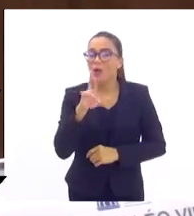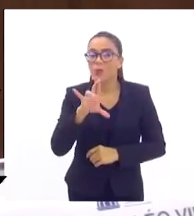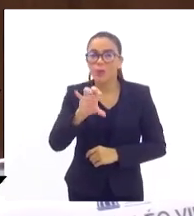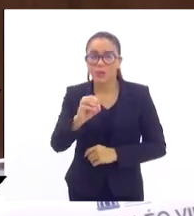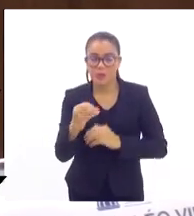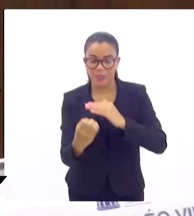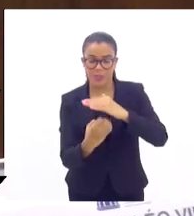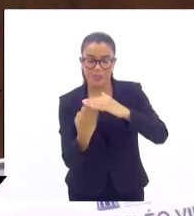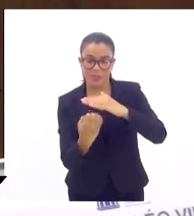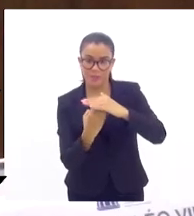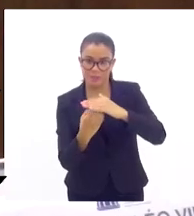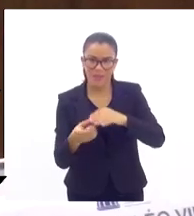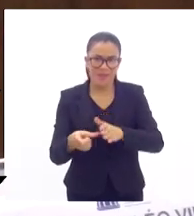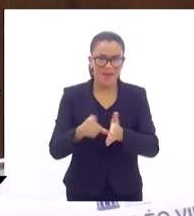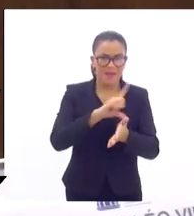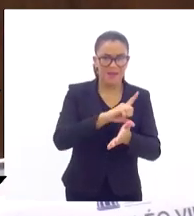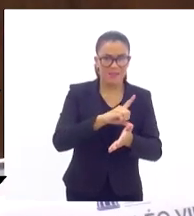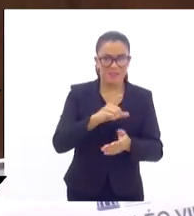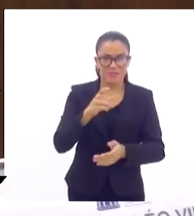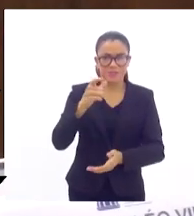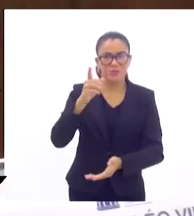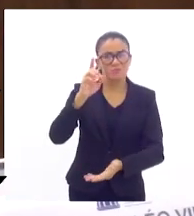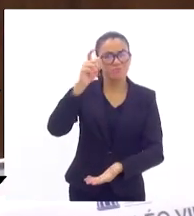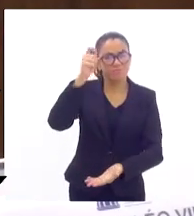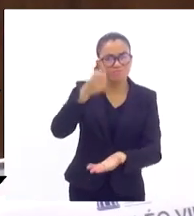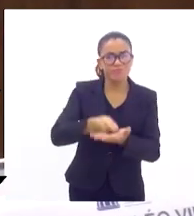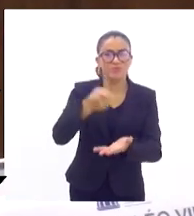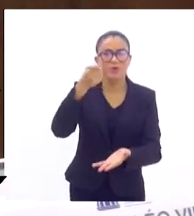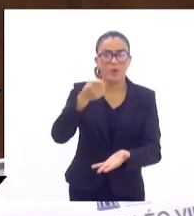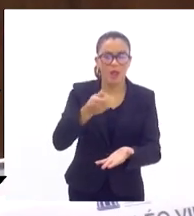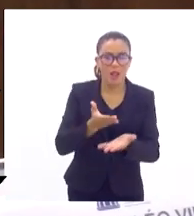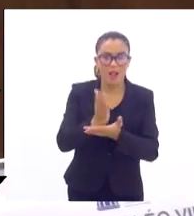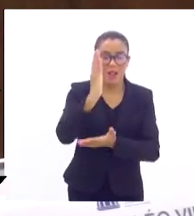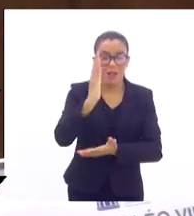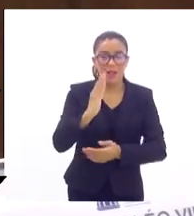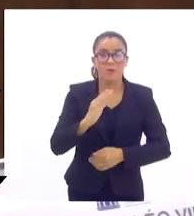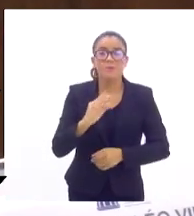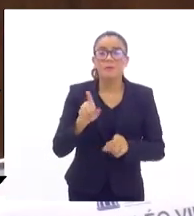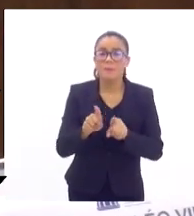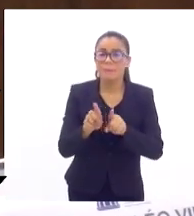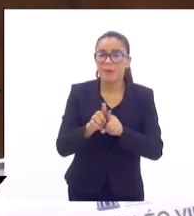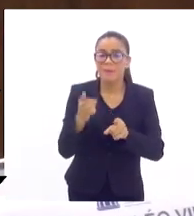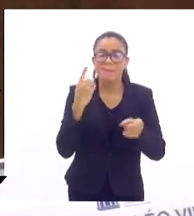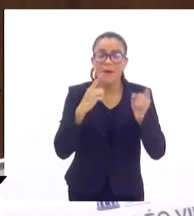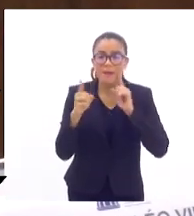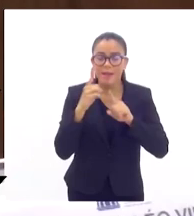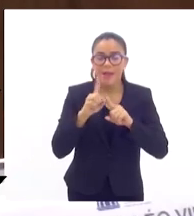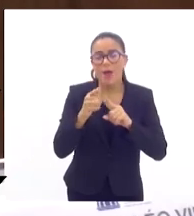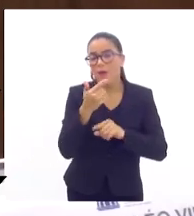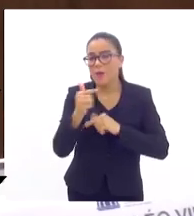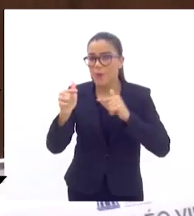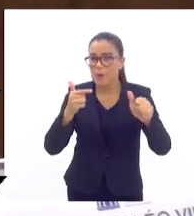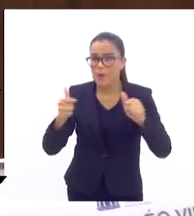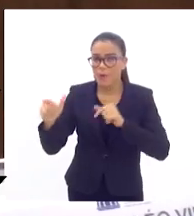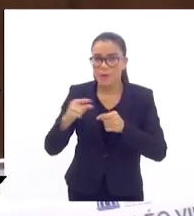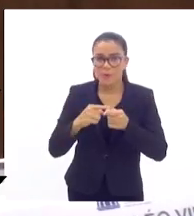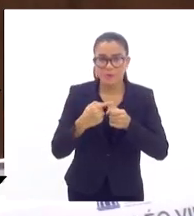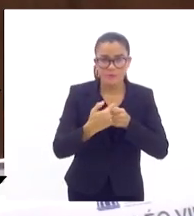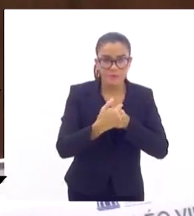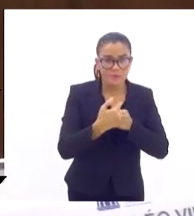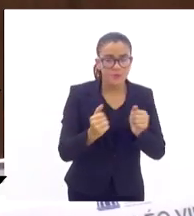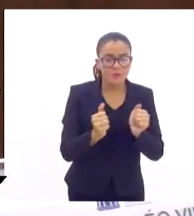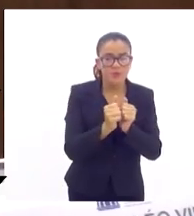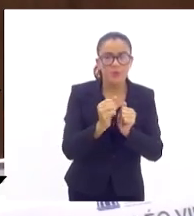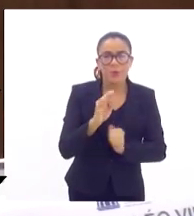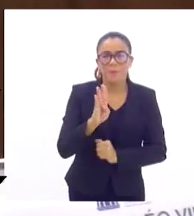até mesmo antes do leilão, foi colocada por Maricá, e eu imagino até por outros municípios, junto ao BNDES, depois junto